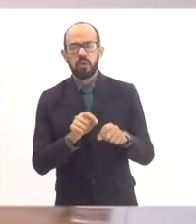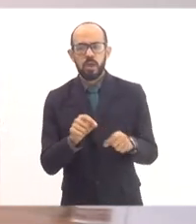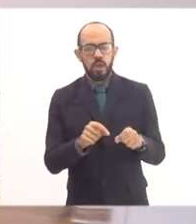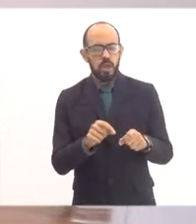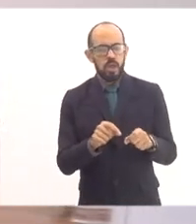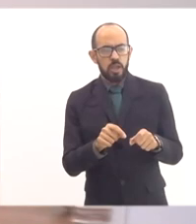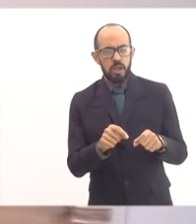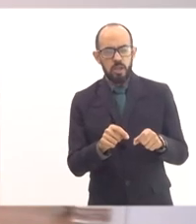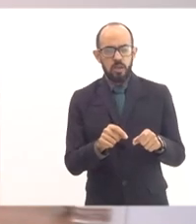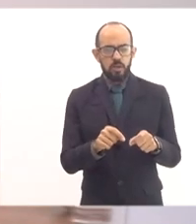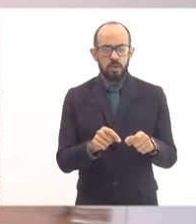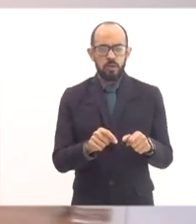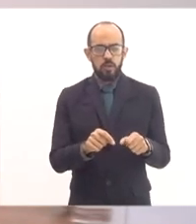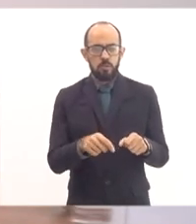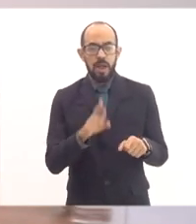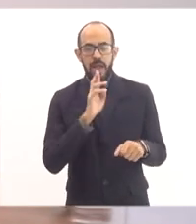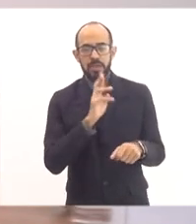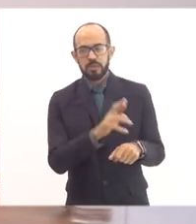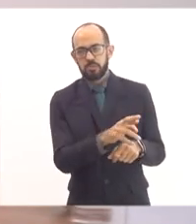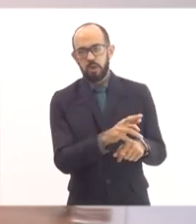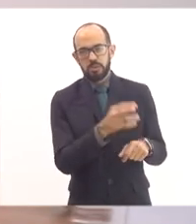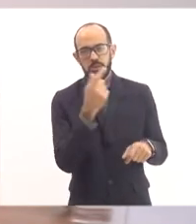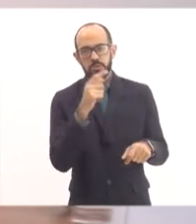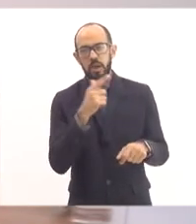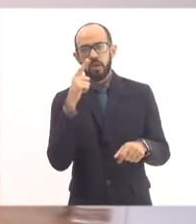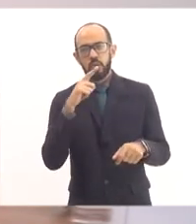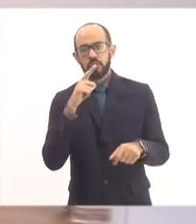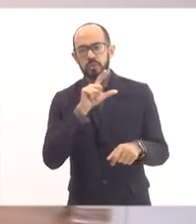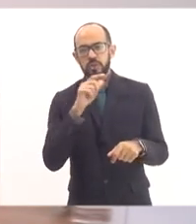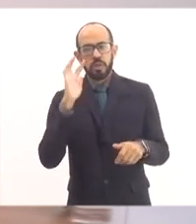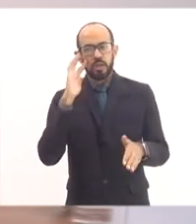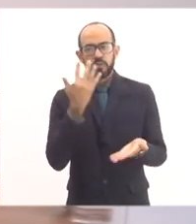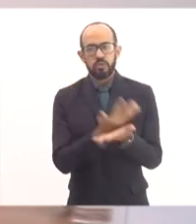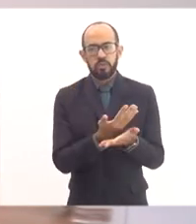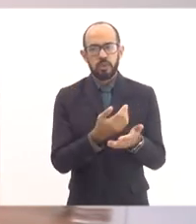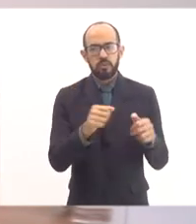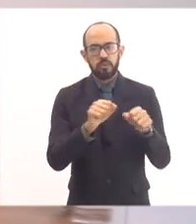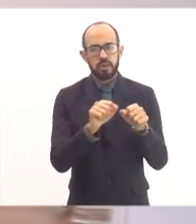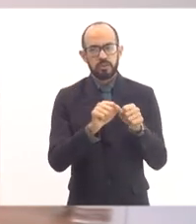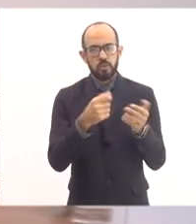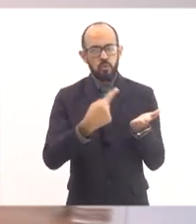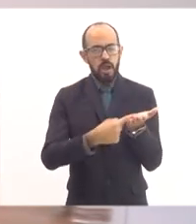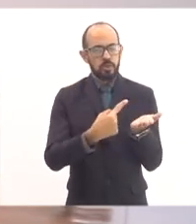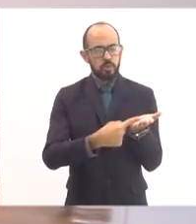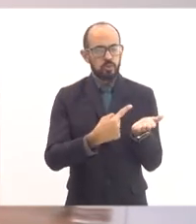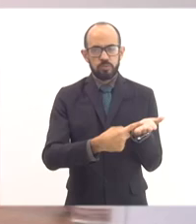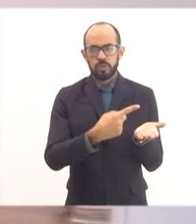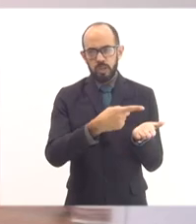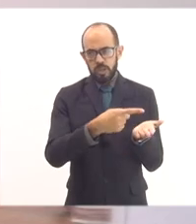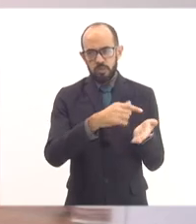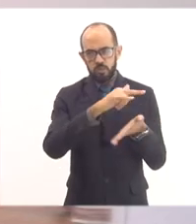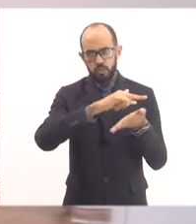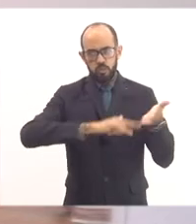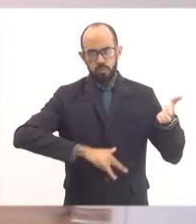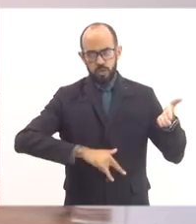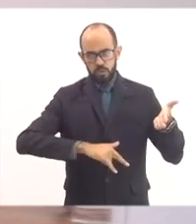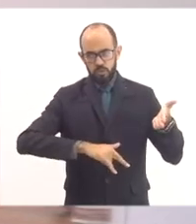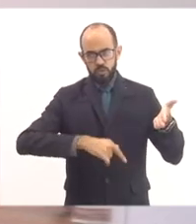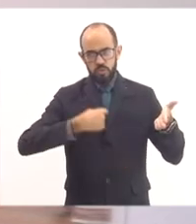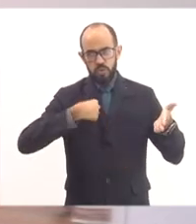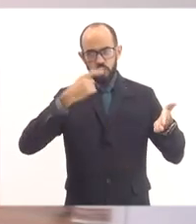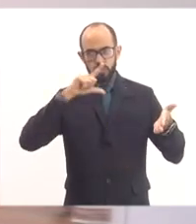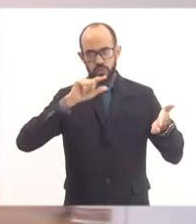retorno para poder decidir, provavelmente, fazer um termo de ajuste de conduta. Eu consigo entender que é importante